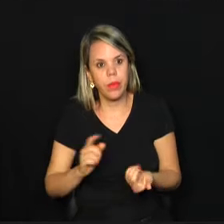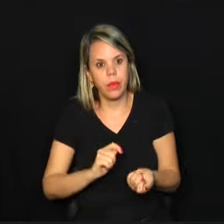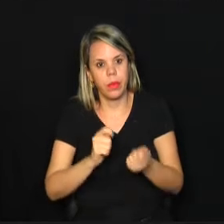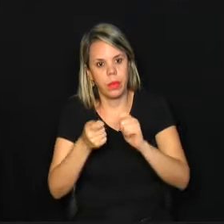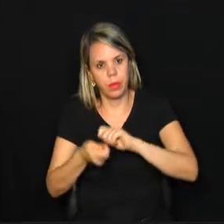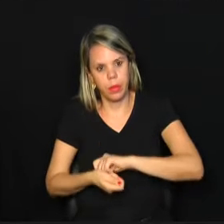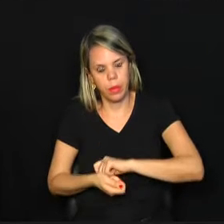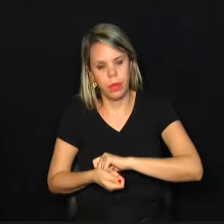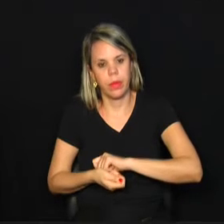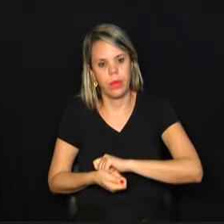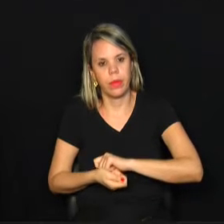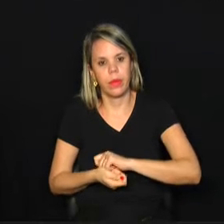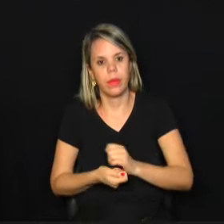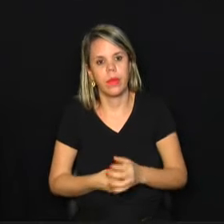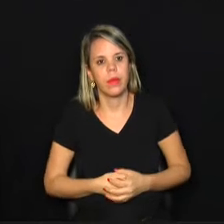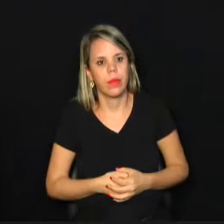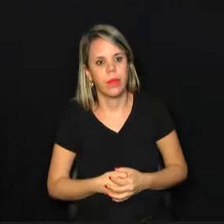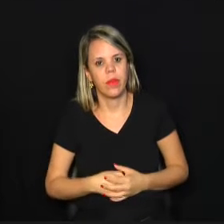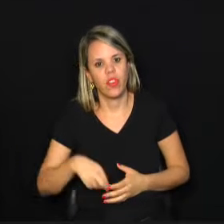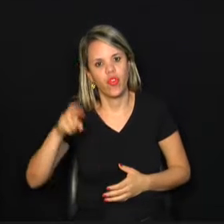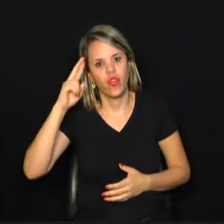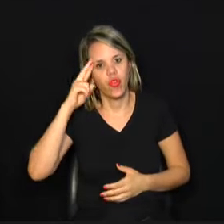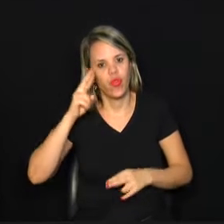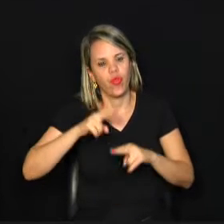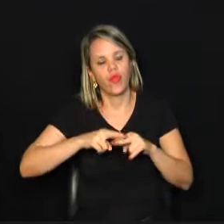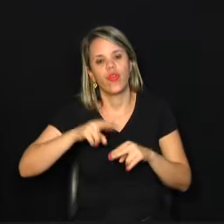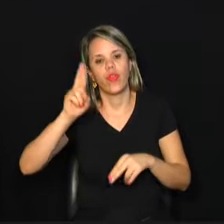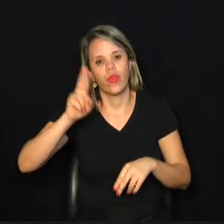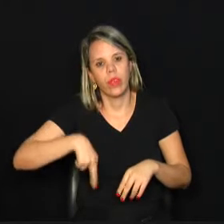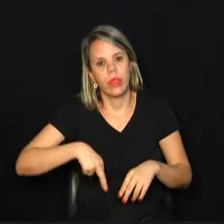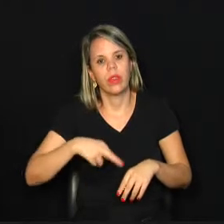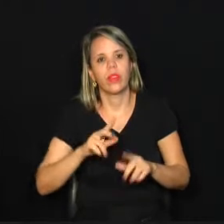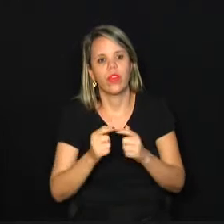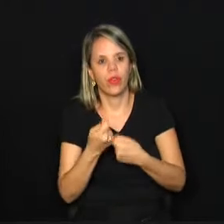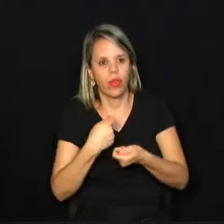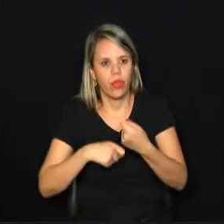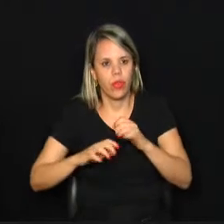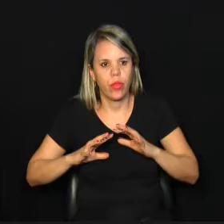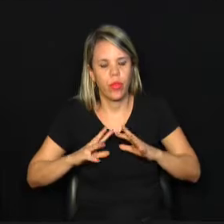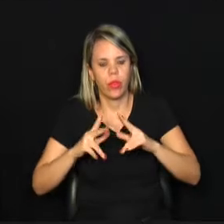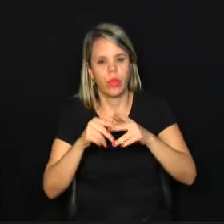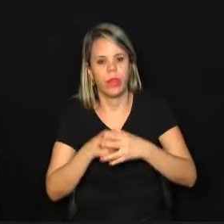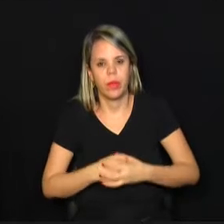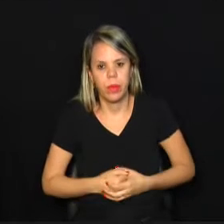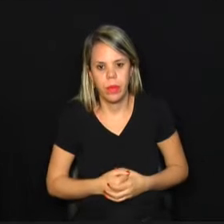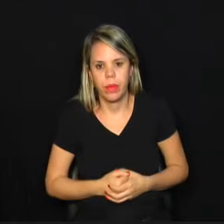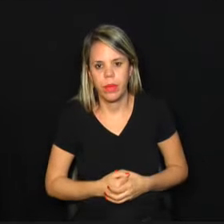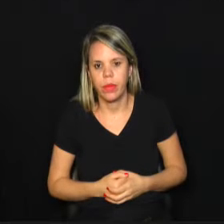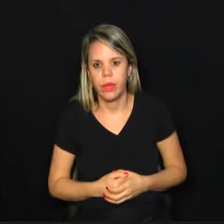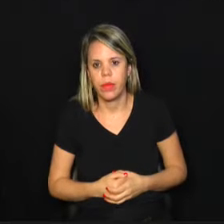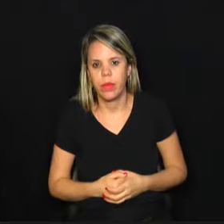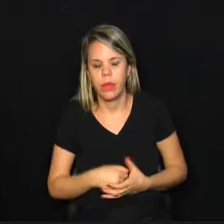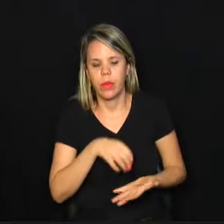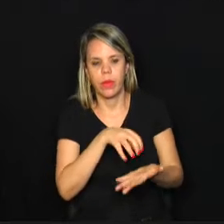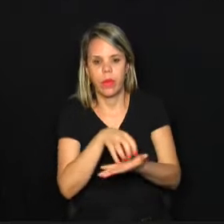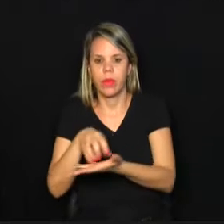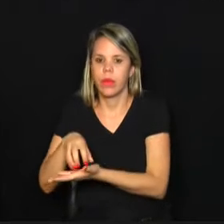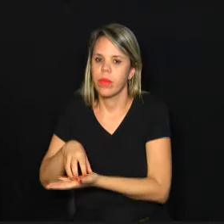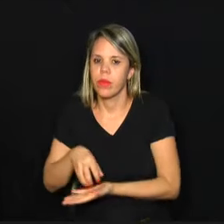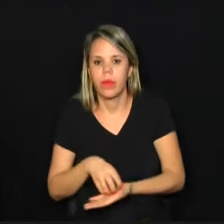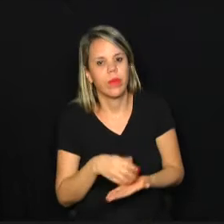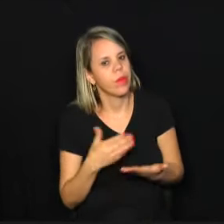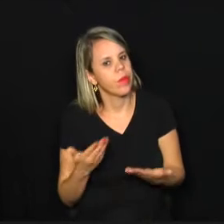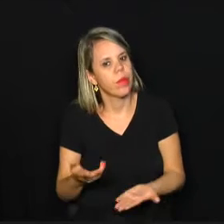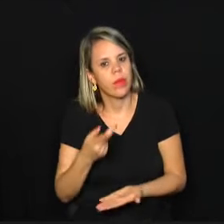da previsão de chefias em razão da necessidade gerencial de todas as unidades. E aqui